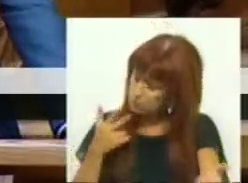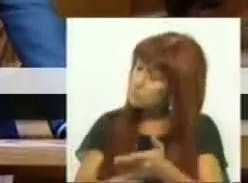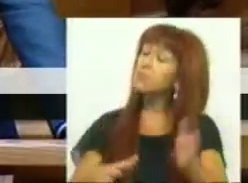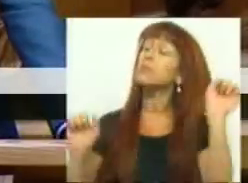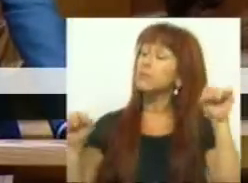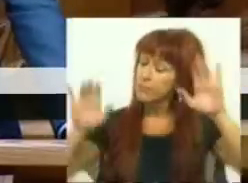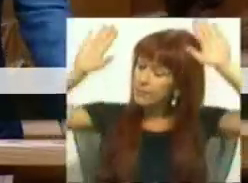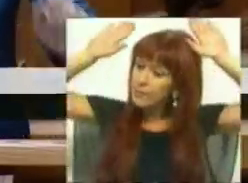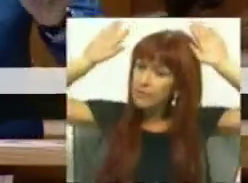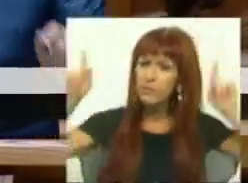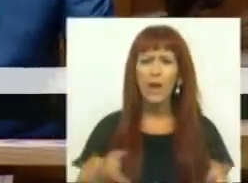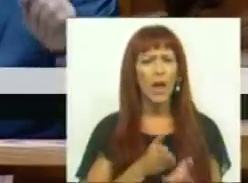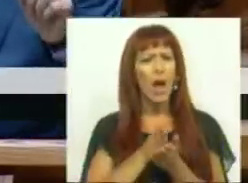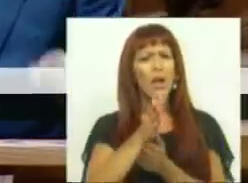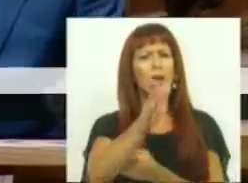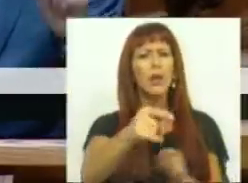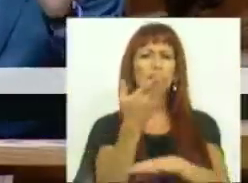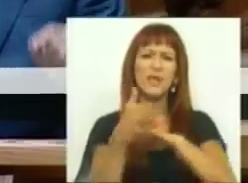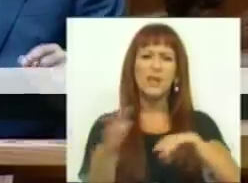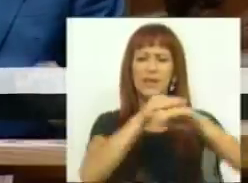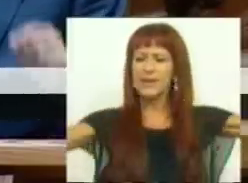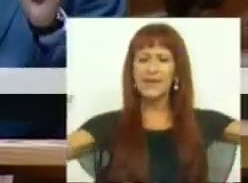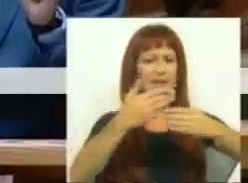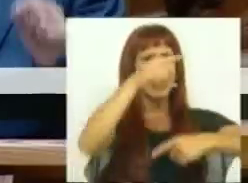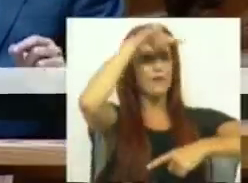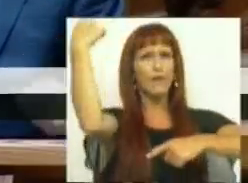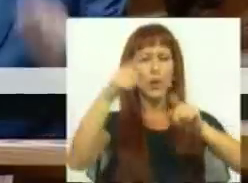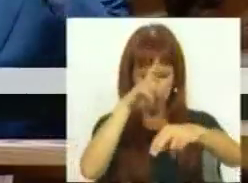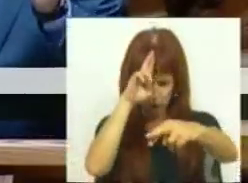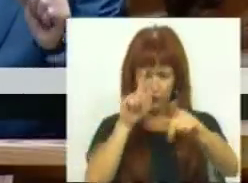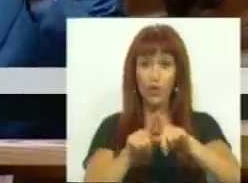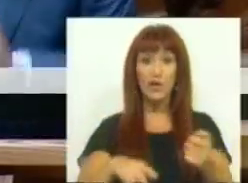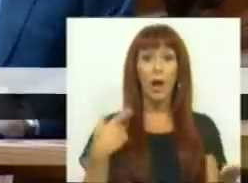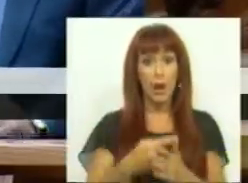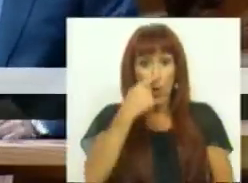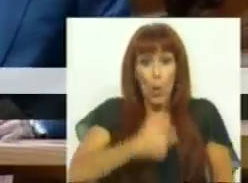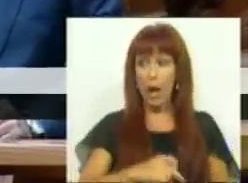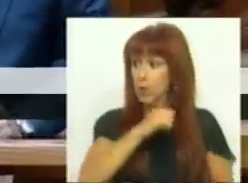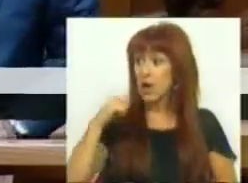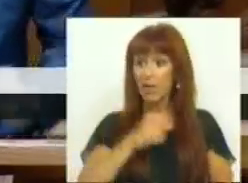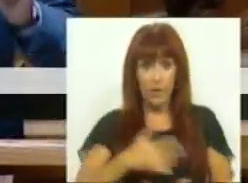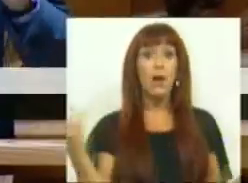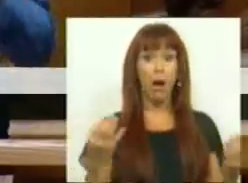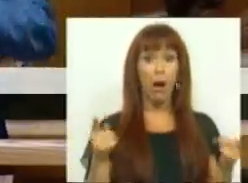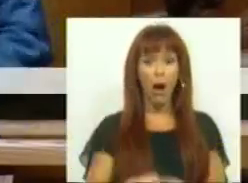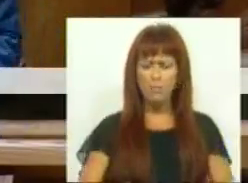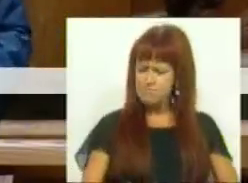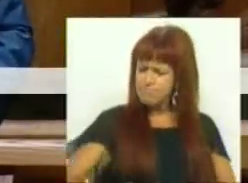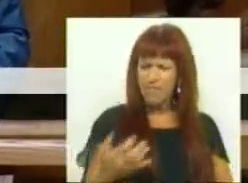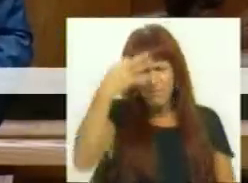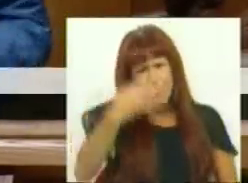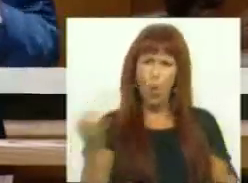verdade, sim senhor, uma linha que separa as dificuldades, o esforço, até os erros e os sacrifícios e a